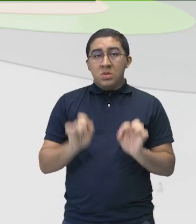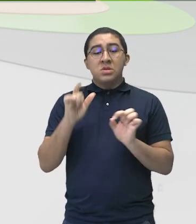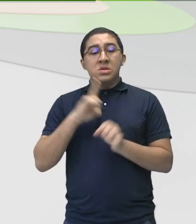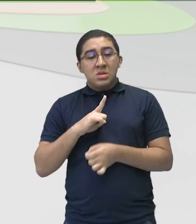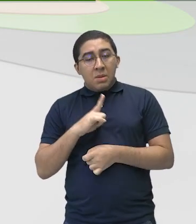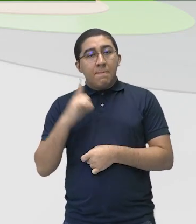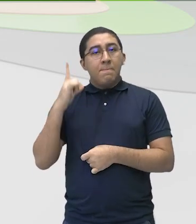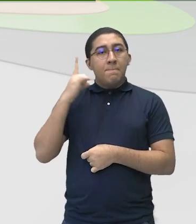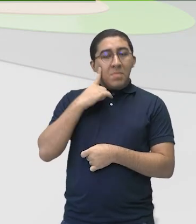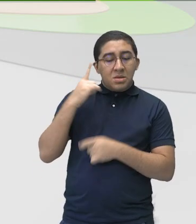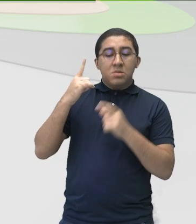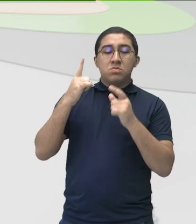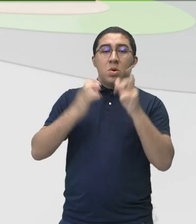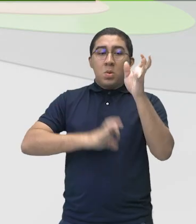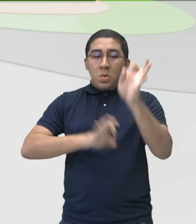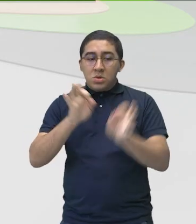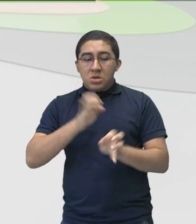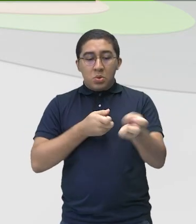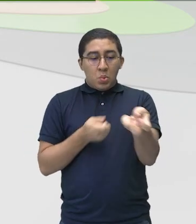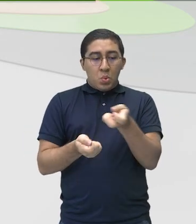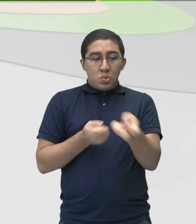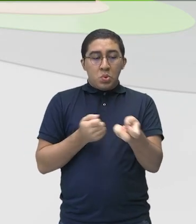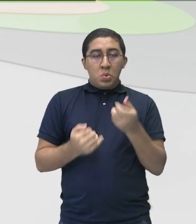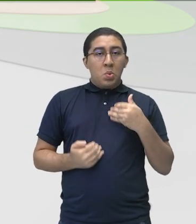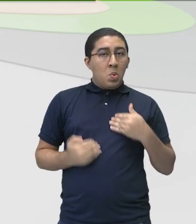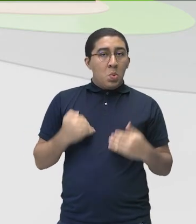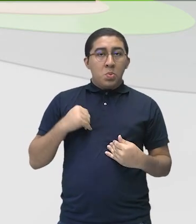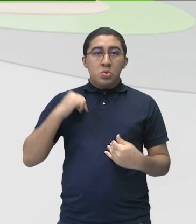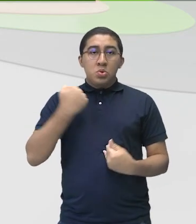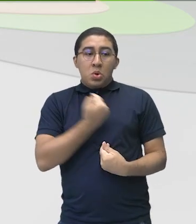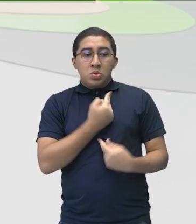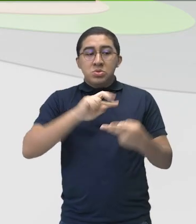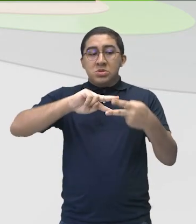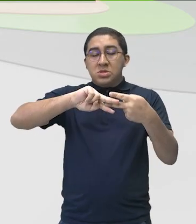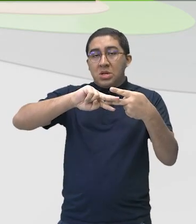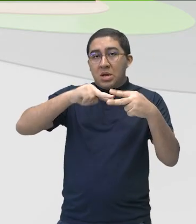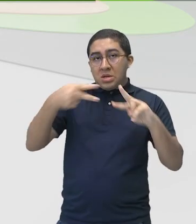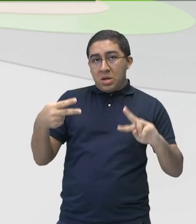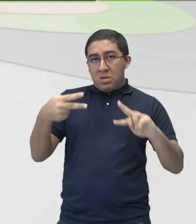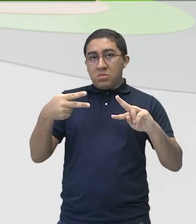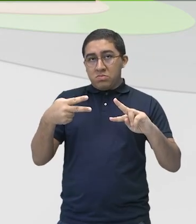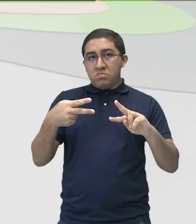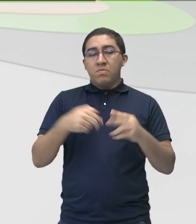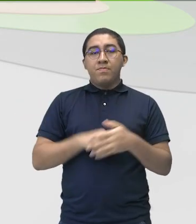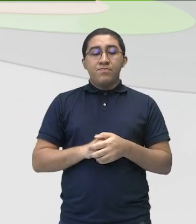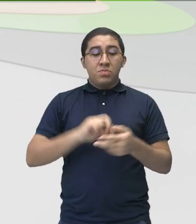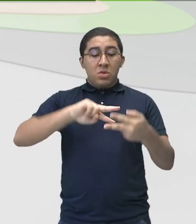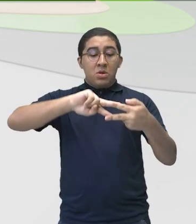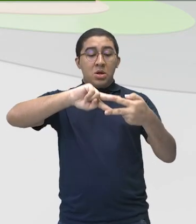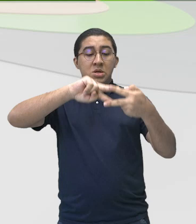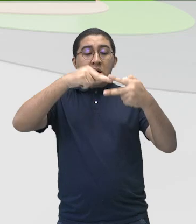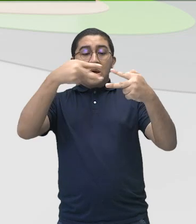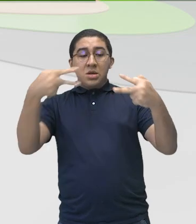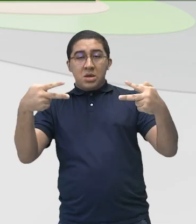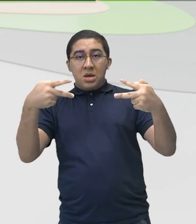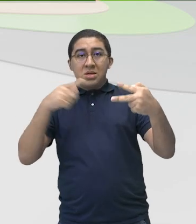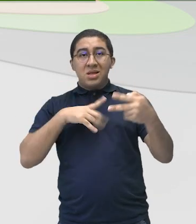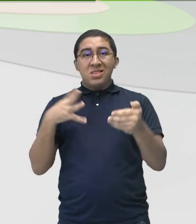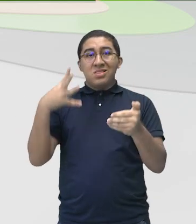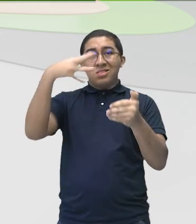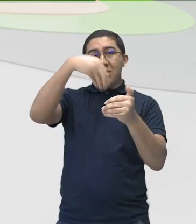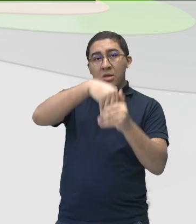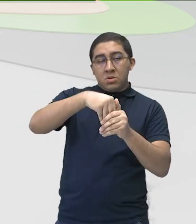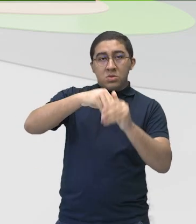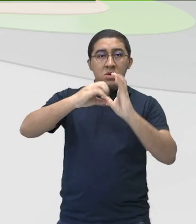finamente programado e controlado em nosso próprio DNA, ou seja, o material genético que está localizado no núcleo das